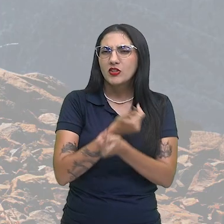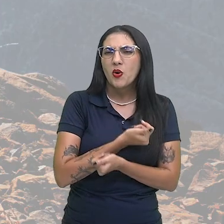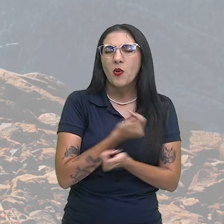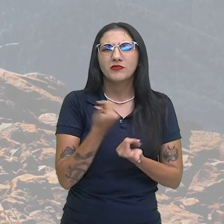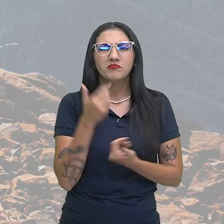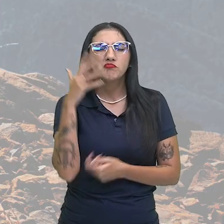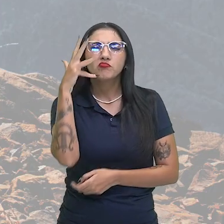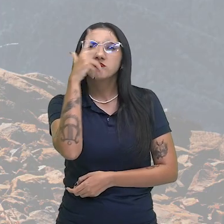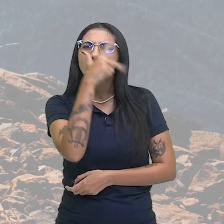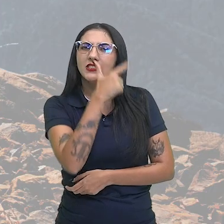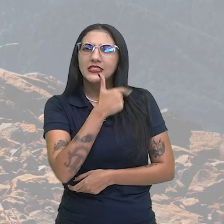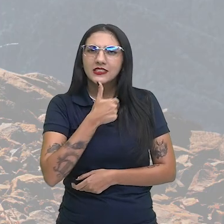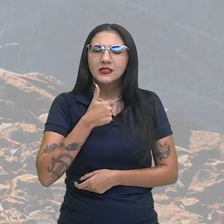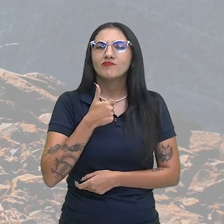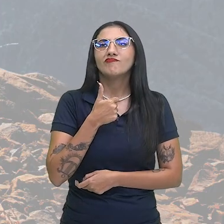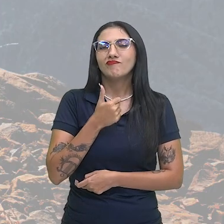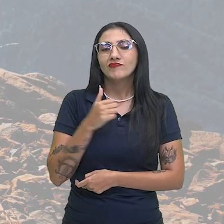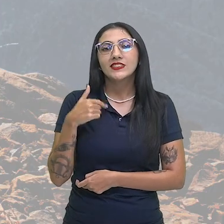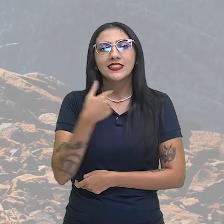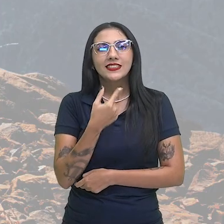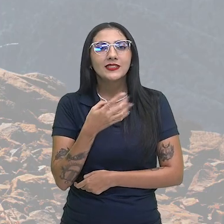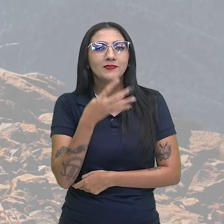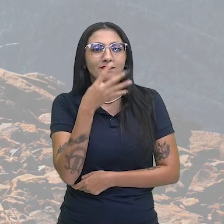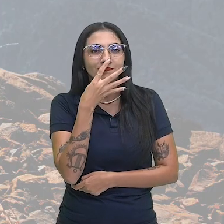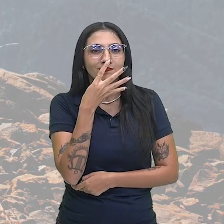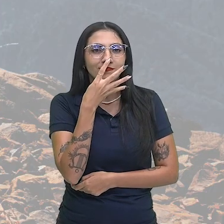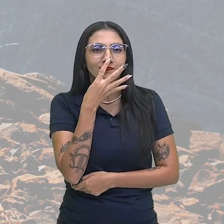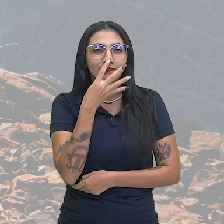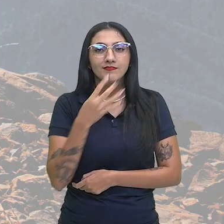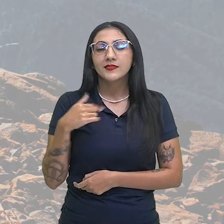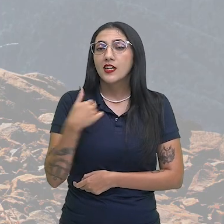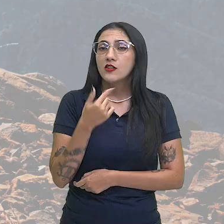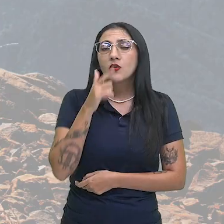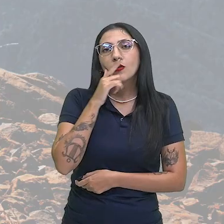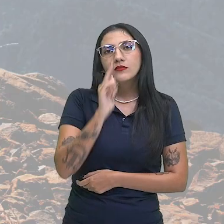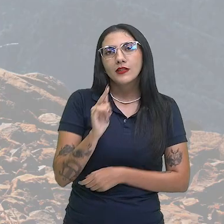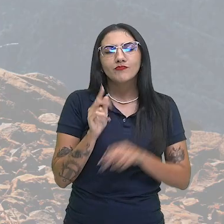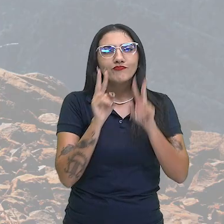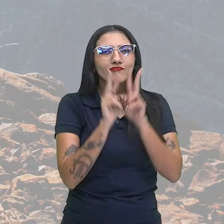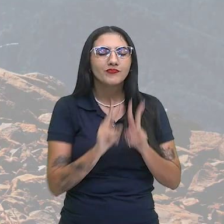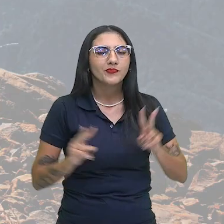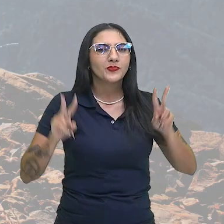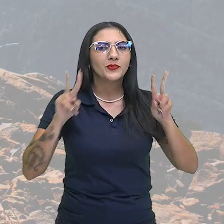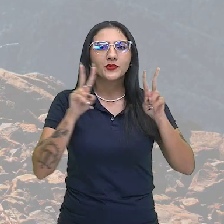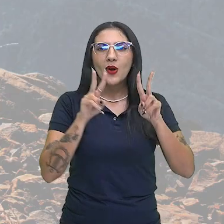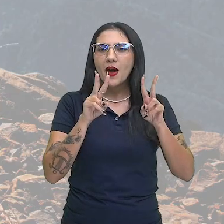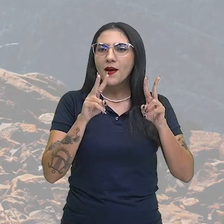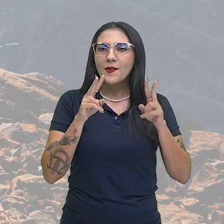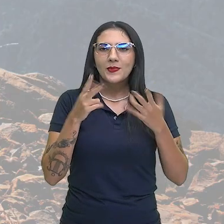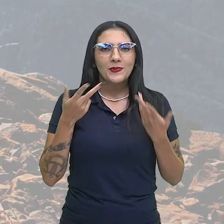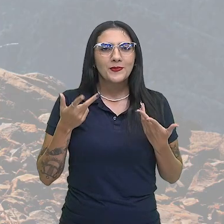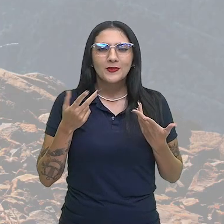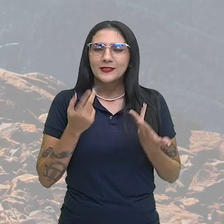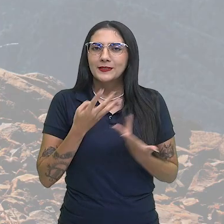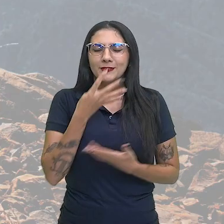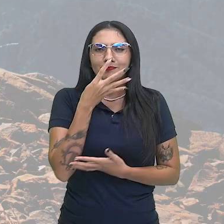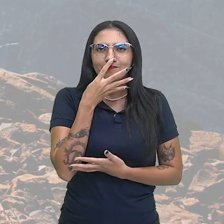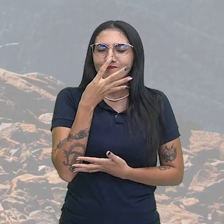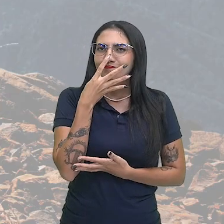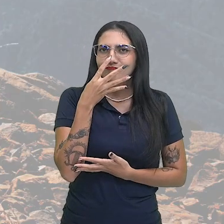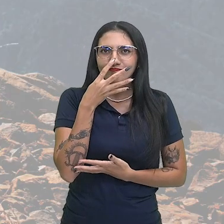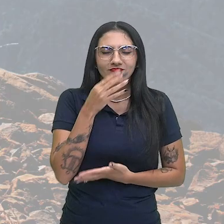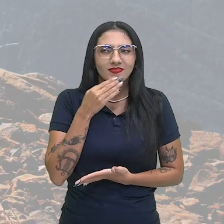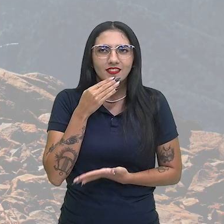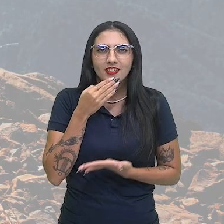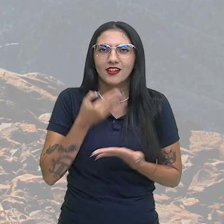grandiosas, né, gente? E que a gente consegue enxergar de maneira assim, com um olhar, né,